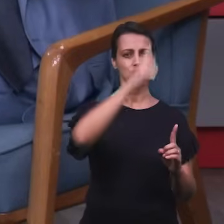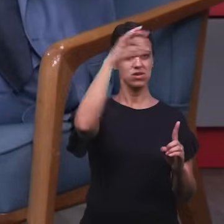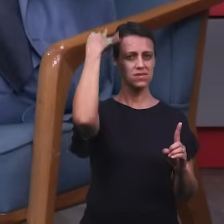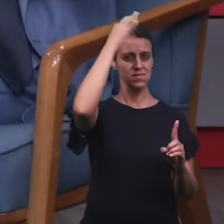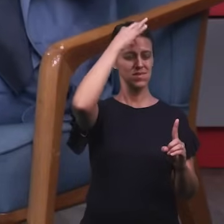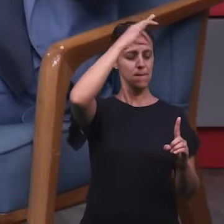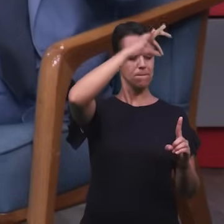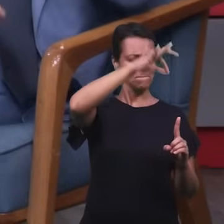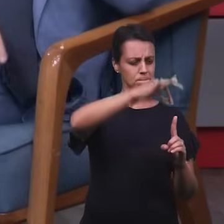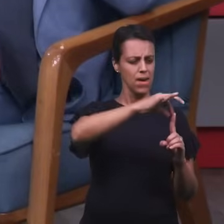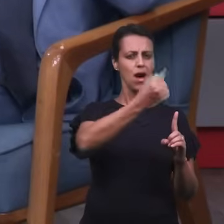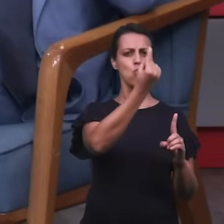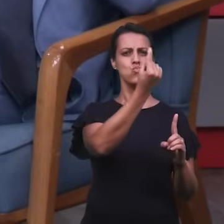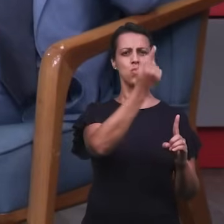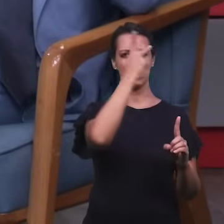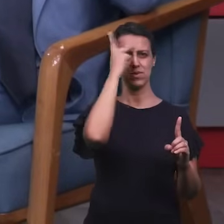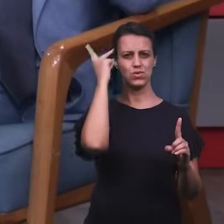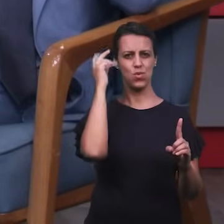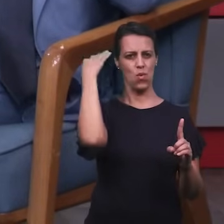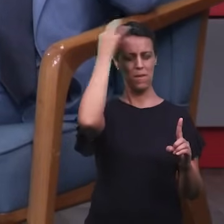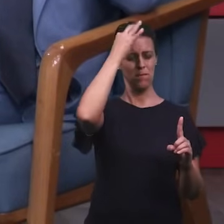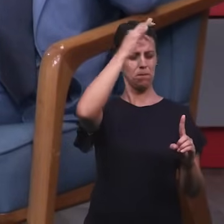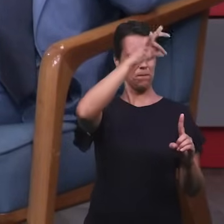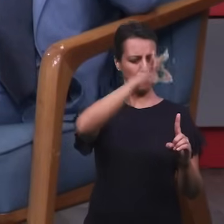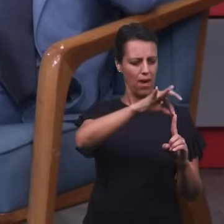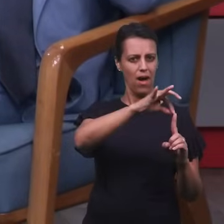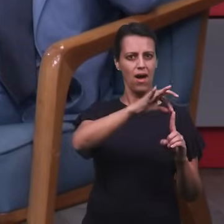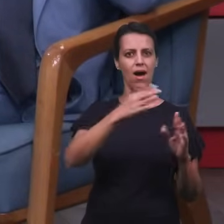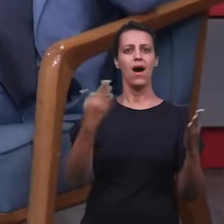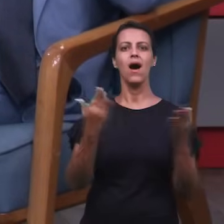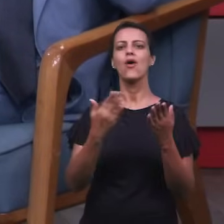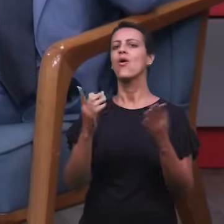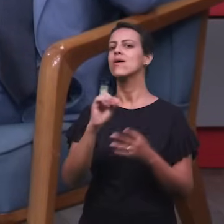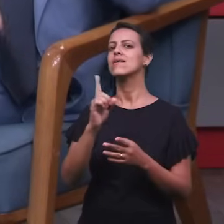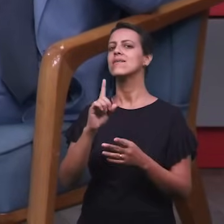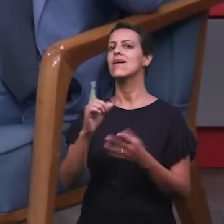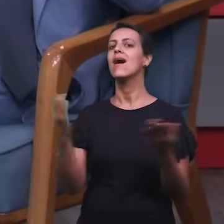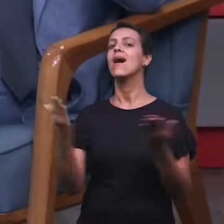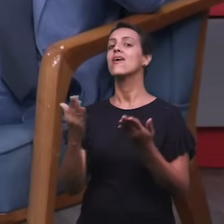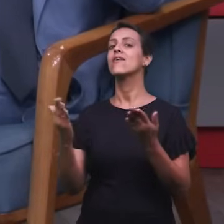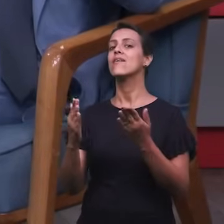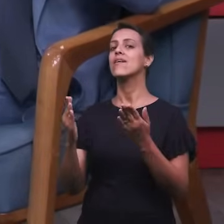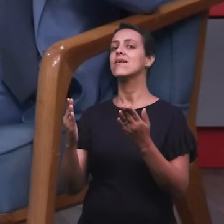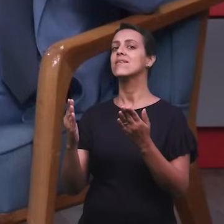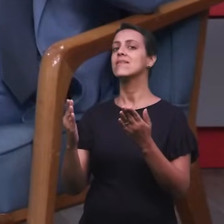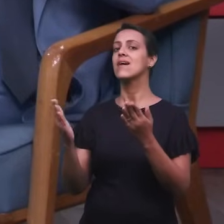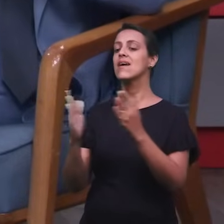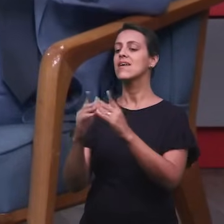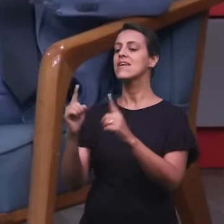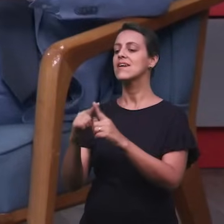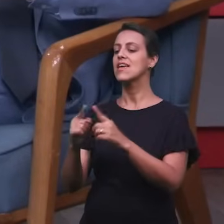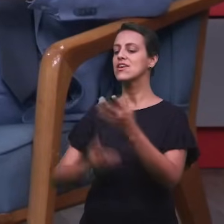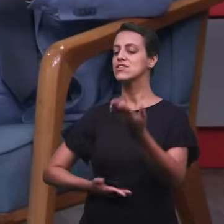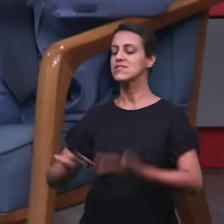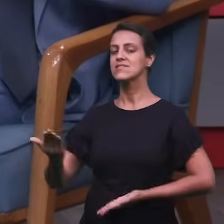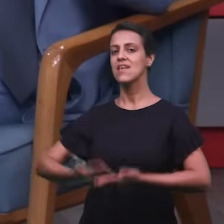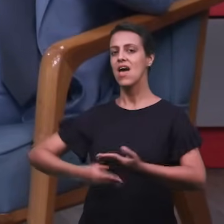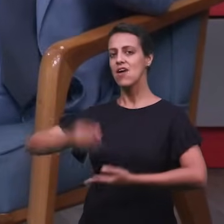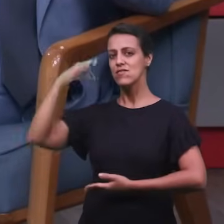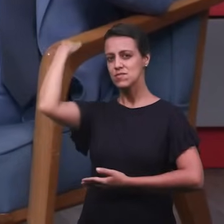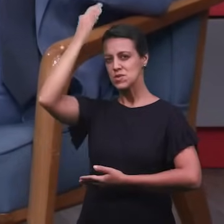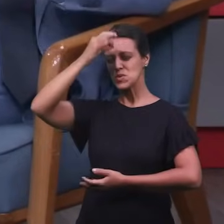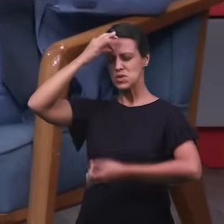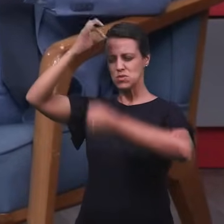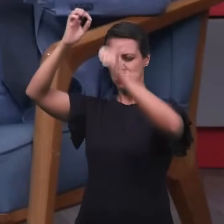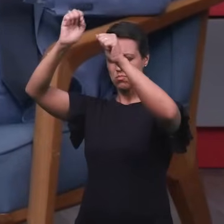Testamento o Espírito Santo opera sobre toda a igreja, sobre o corpo. sobre todos. Isso